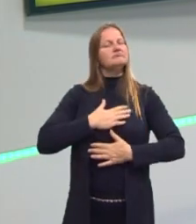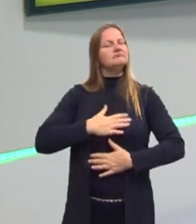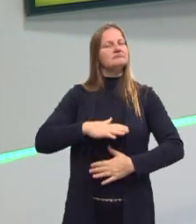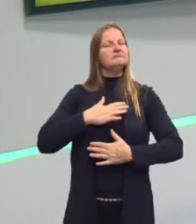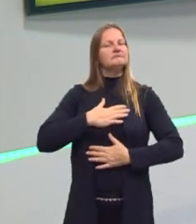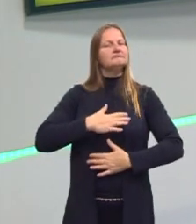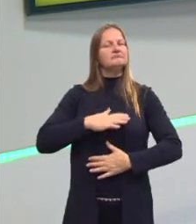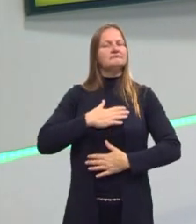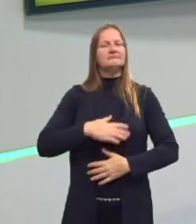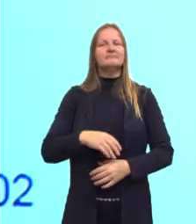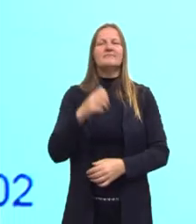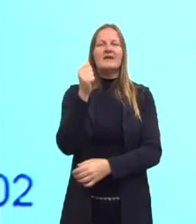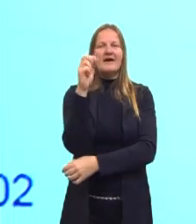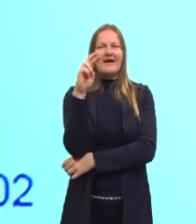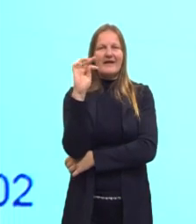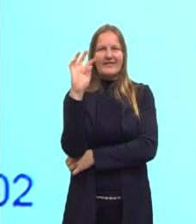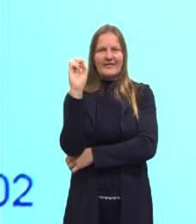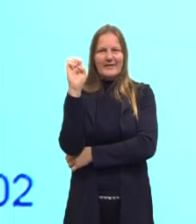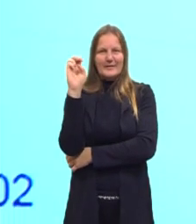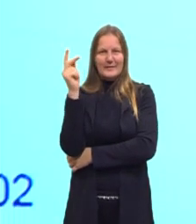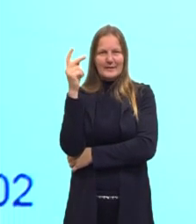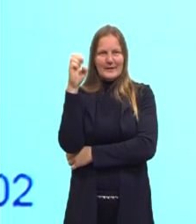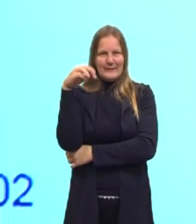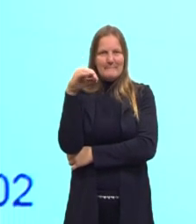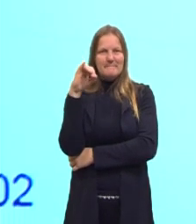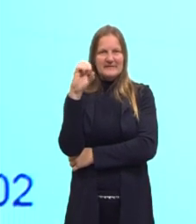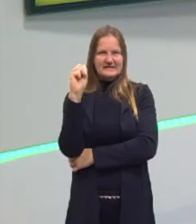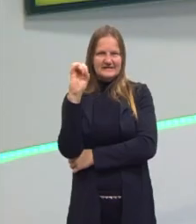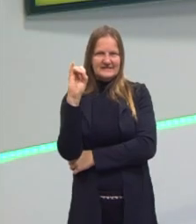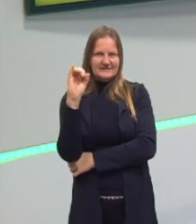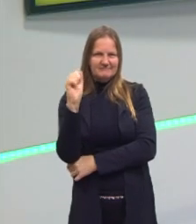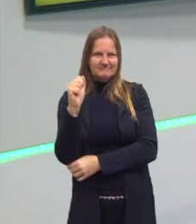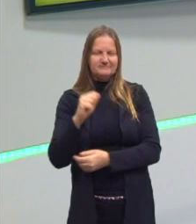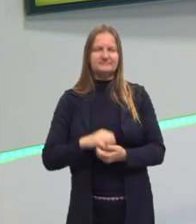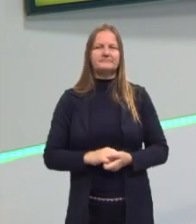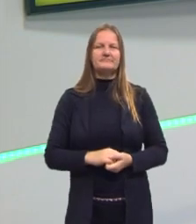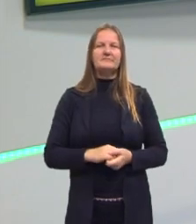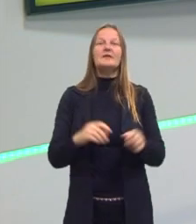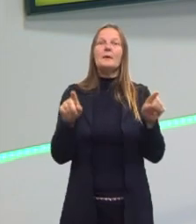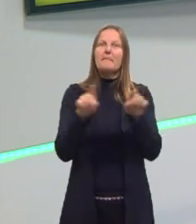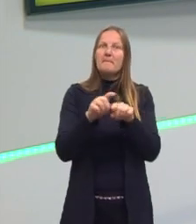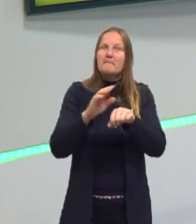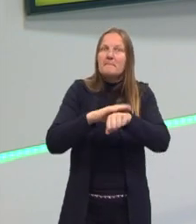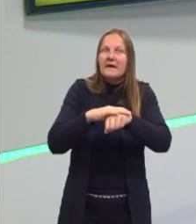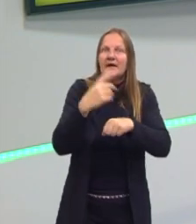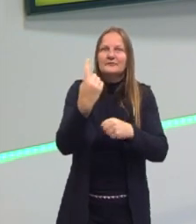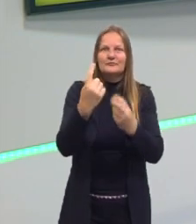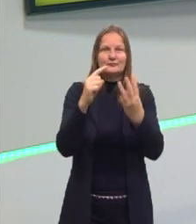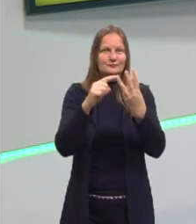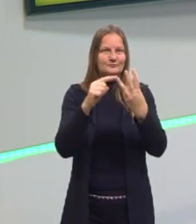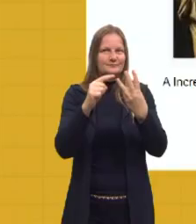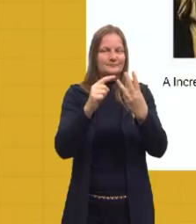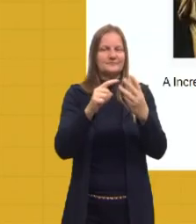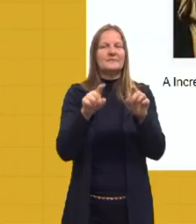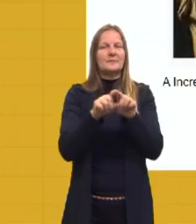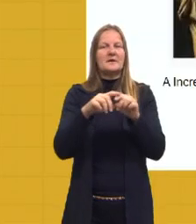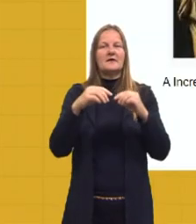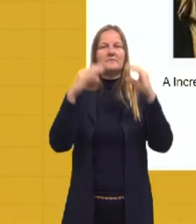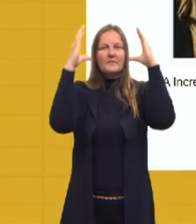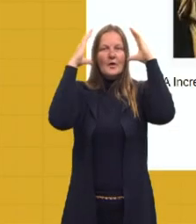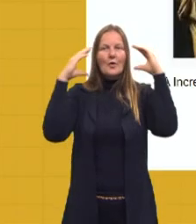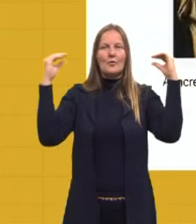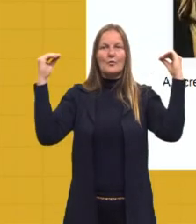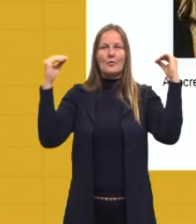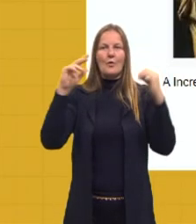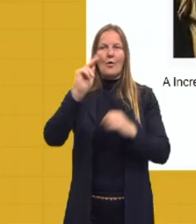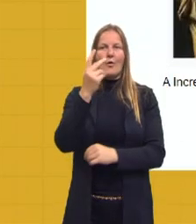sempre falar da artemisa quando a gente lembra desse período da história da arte e um outro pintor também lá da Holanda agora